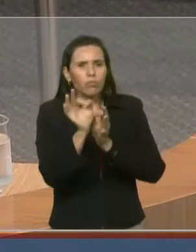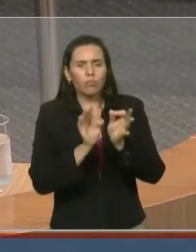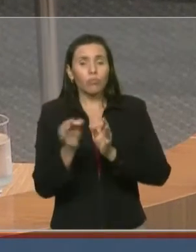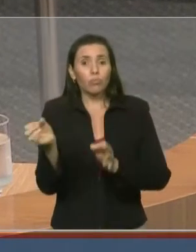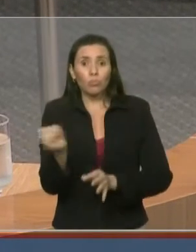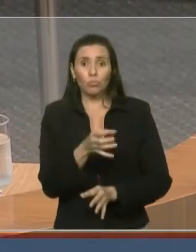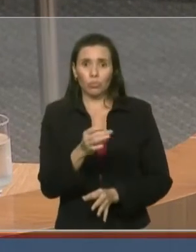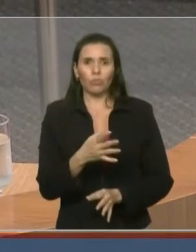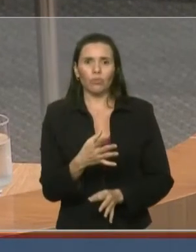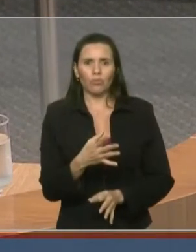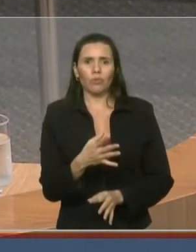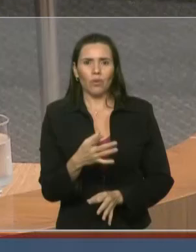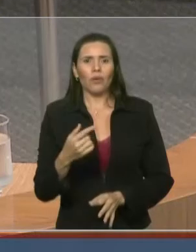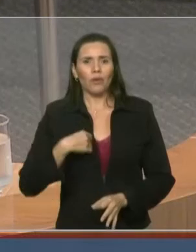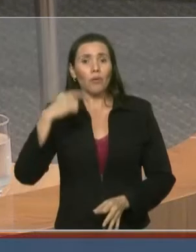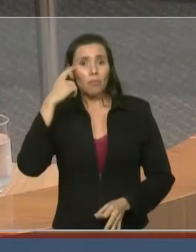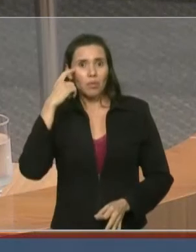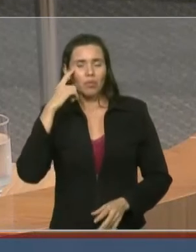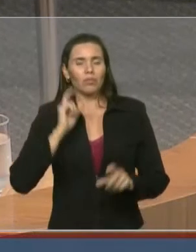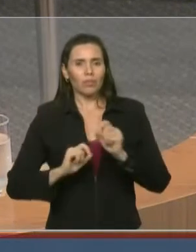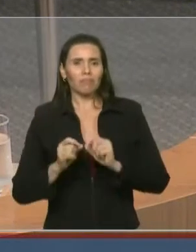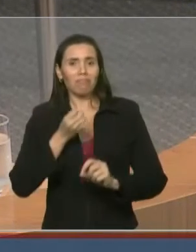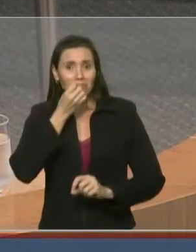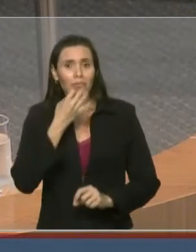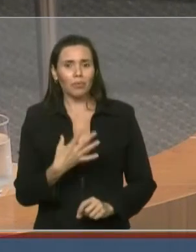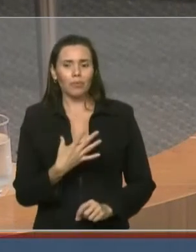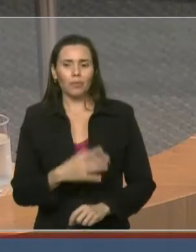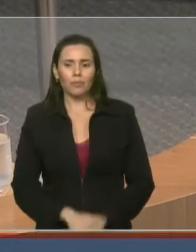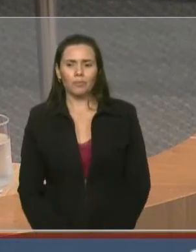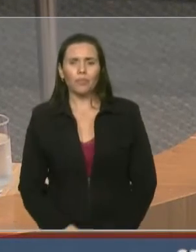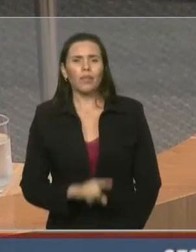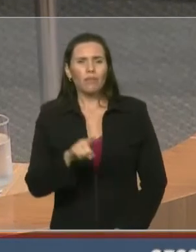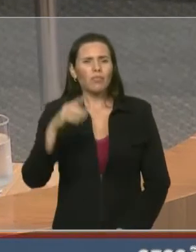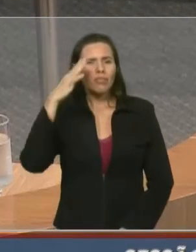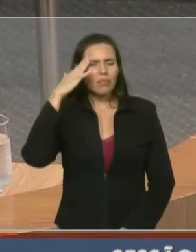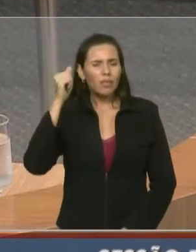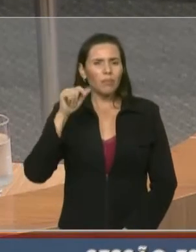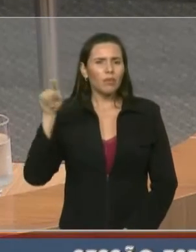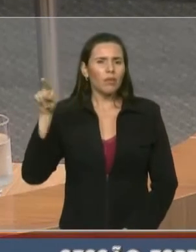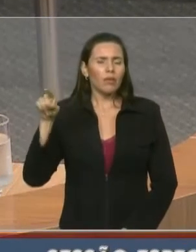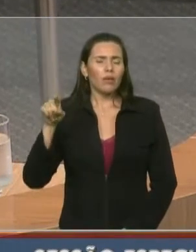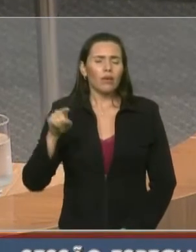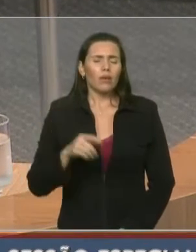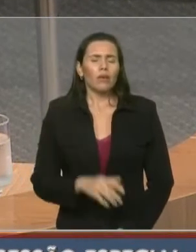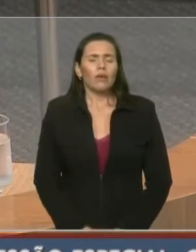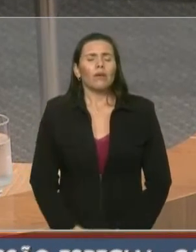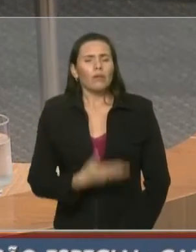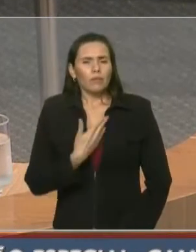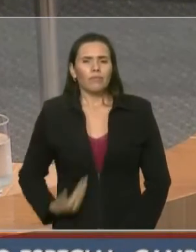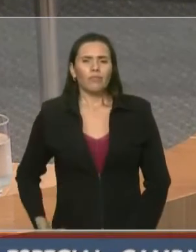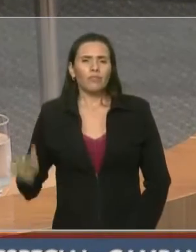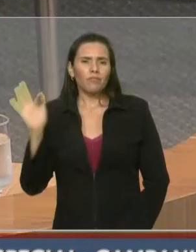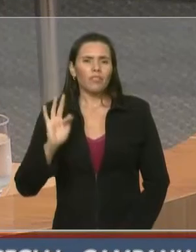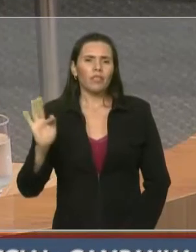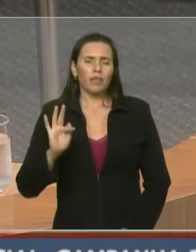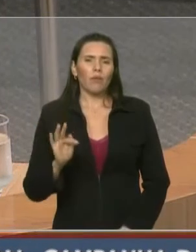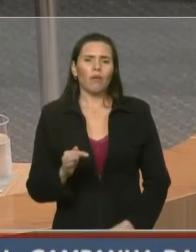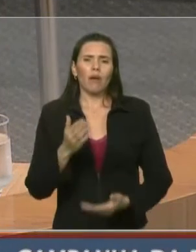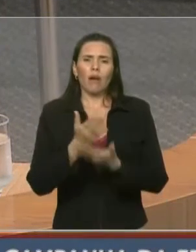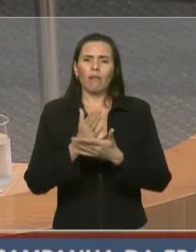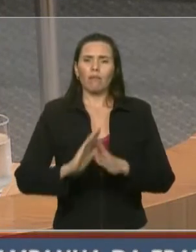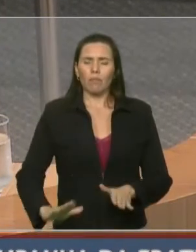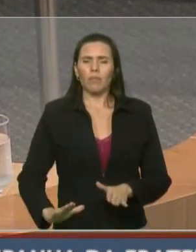governo federal anuncia a extinção de cerca de 1.000 cargos federais, entre eles, a maioria